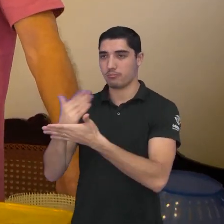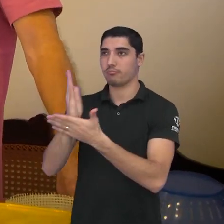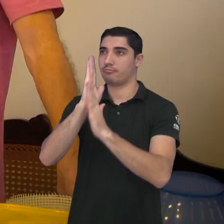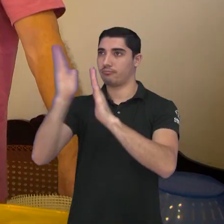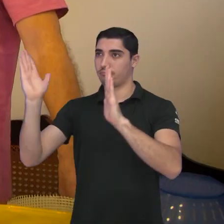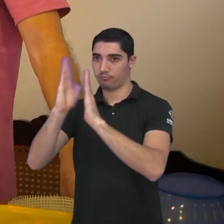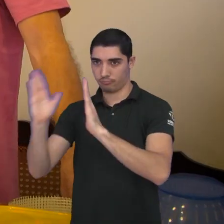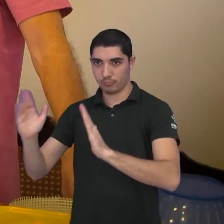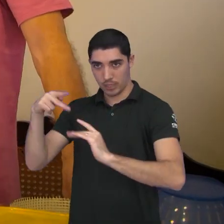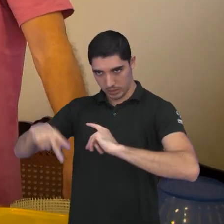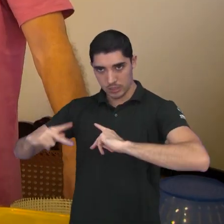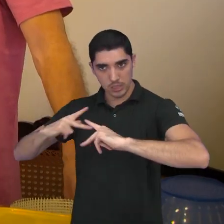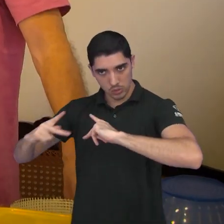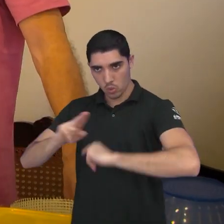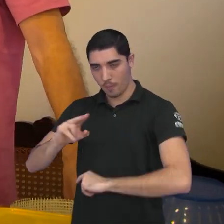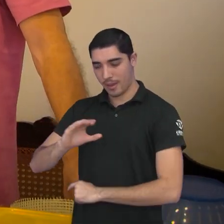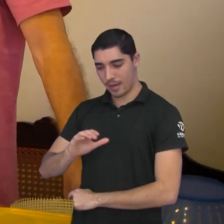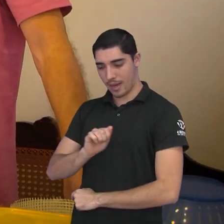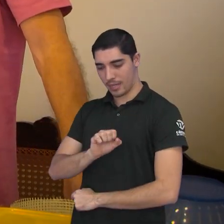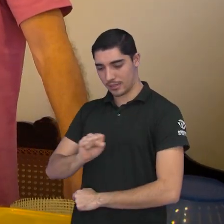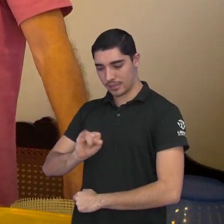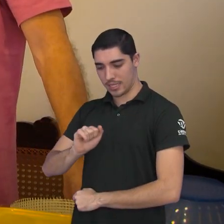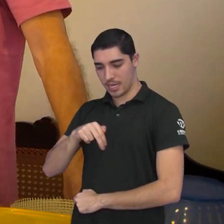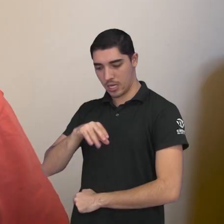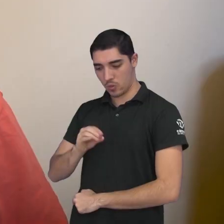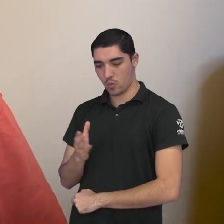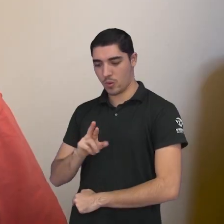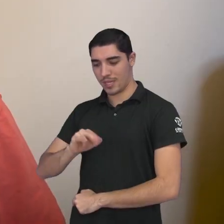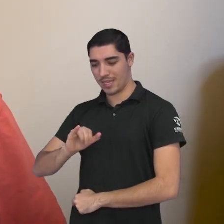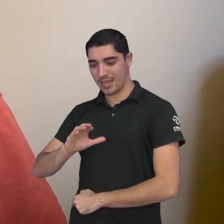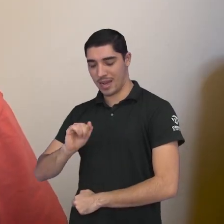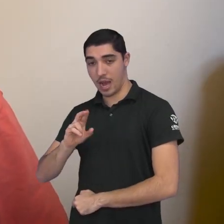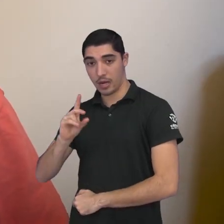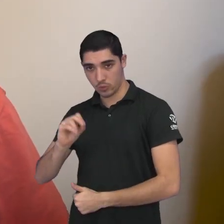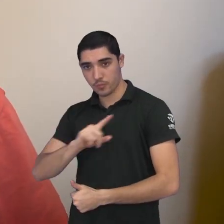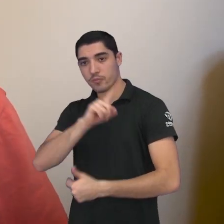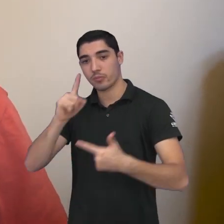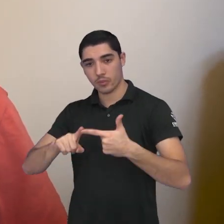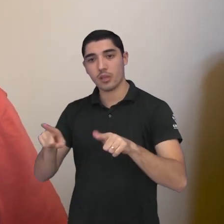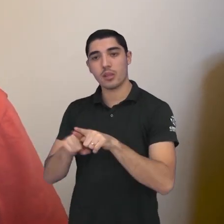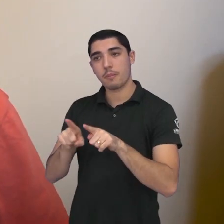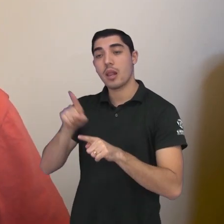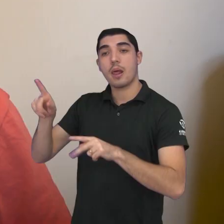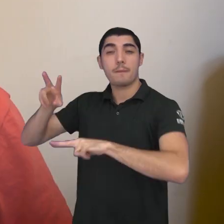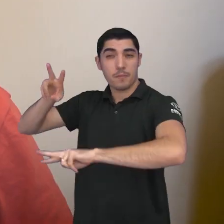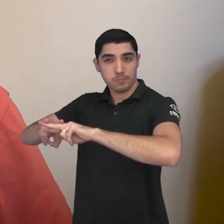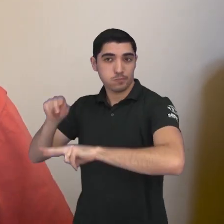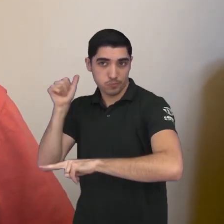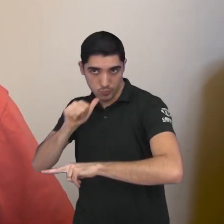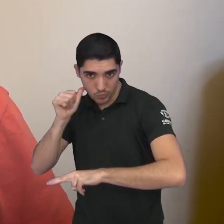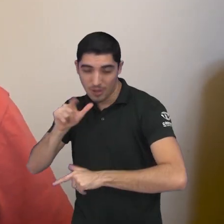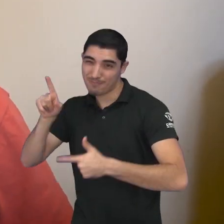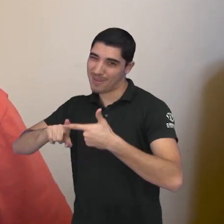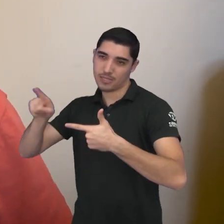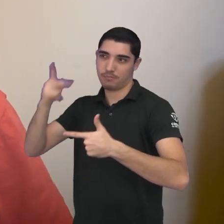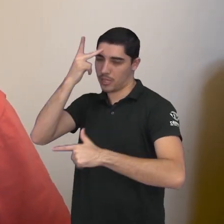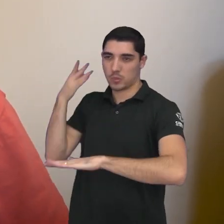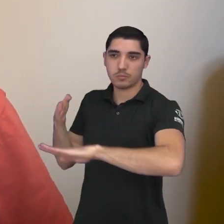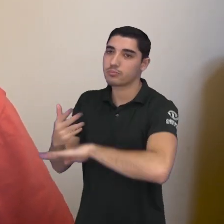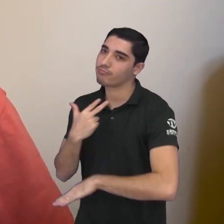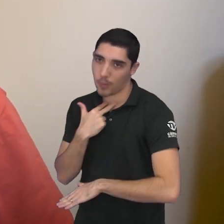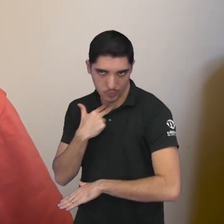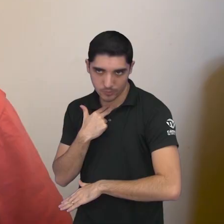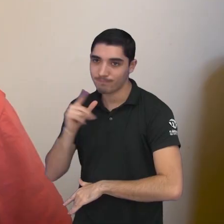também dentro do Centro de Detenção Feminino, mas isso aí não é aberto ao público. Tem também